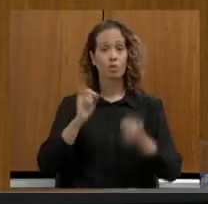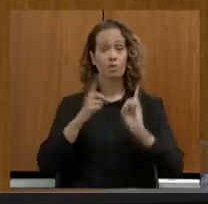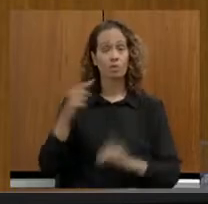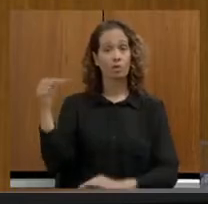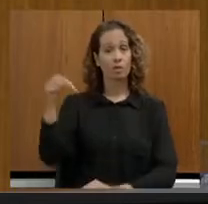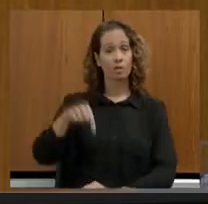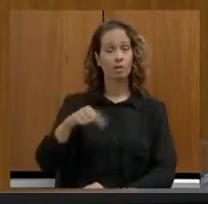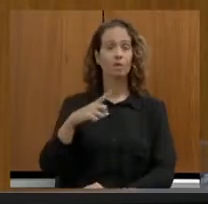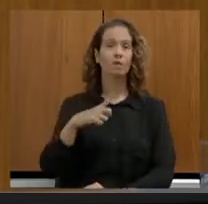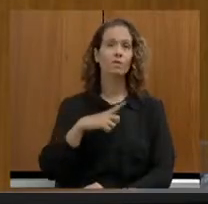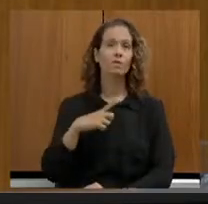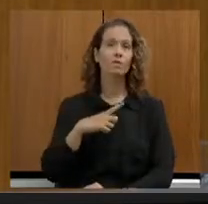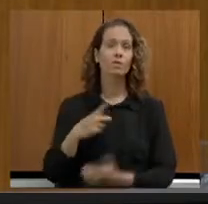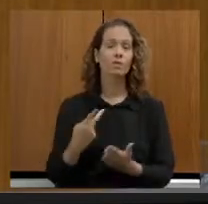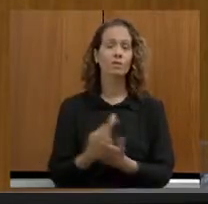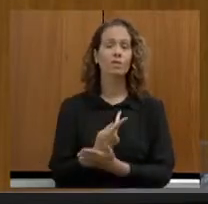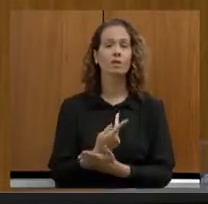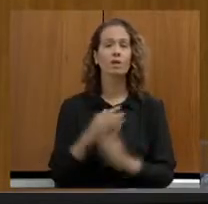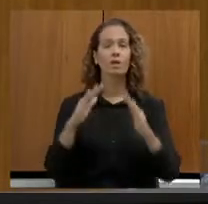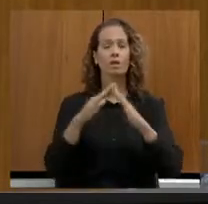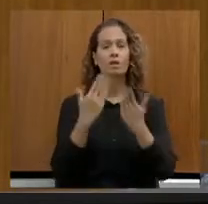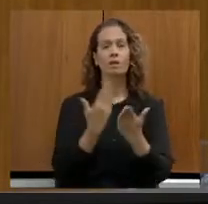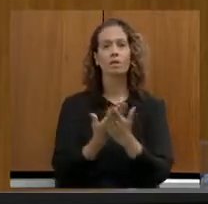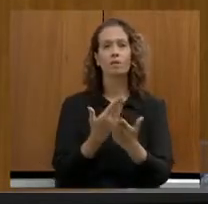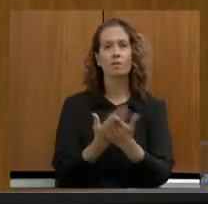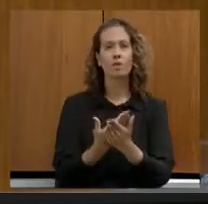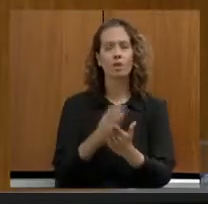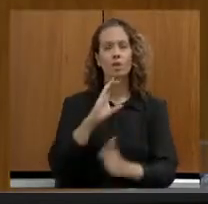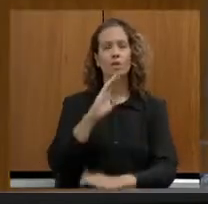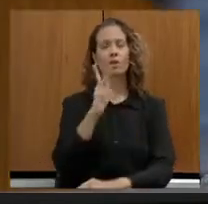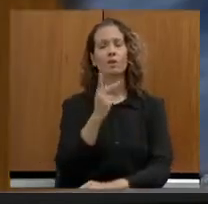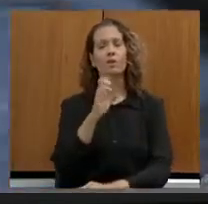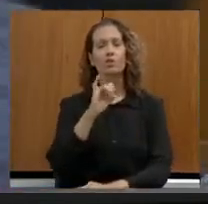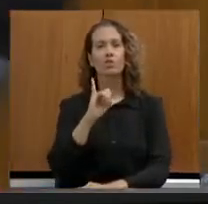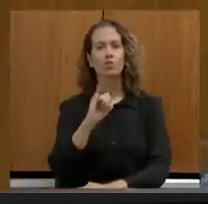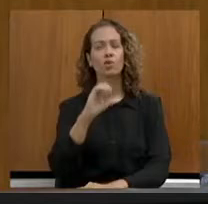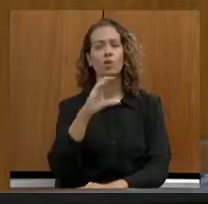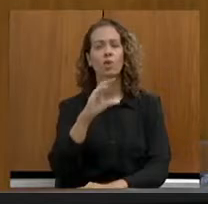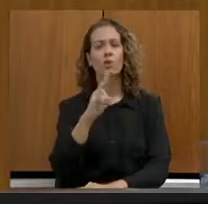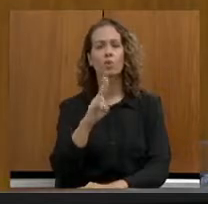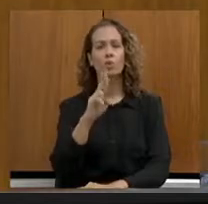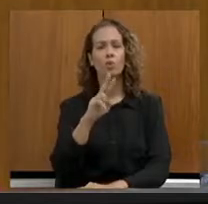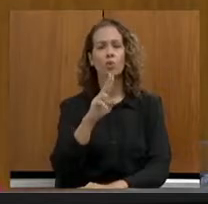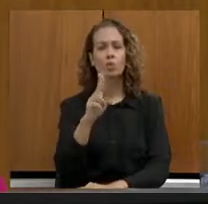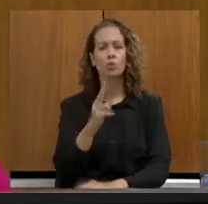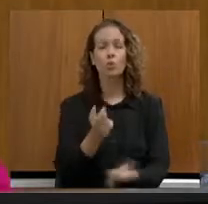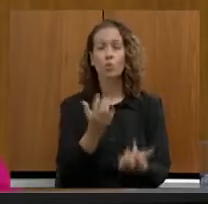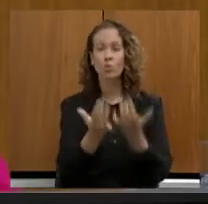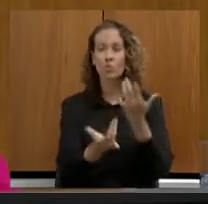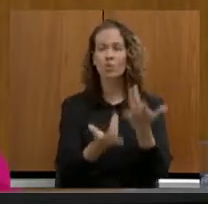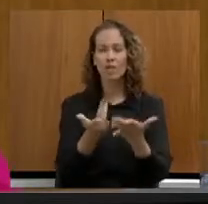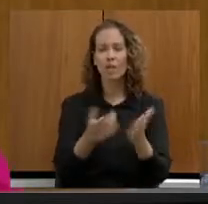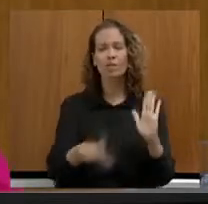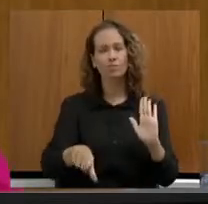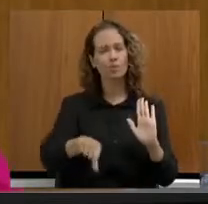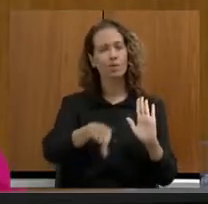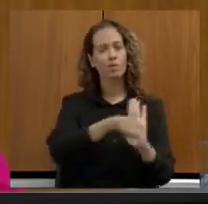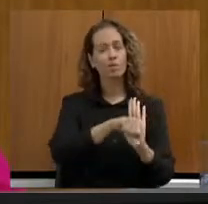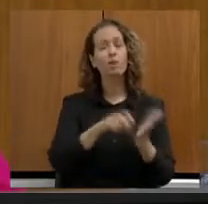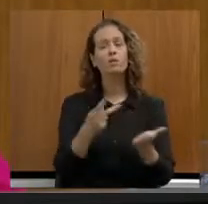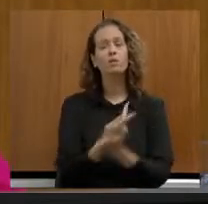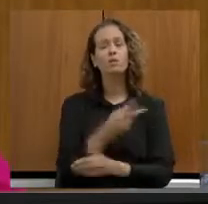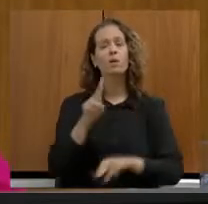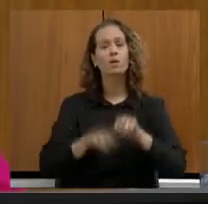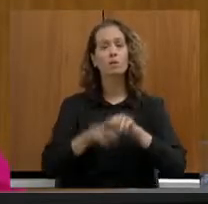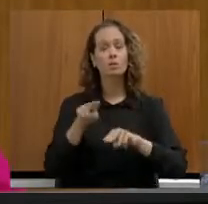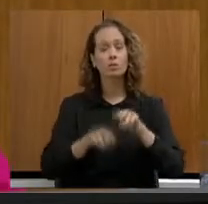tinha ocorrido um incêndio da escola oshikuru lá no Aldeia xakriabá não excede criminoso que aconteceu em